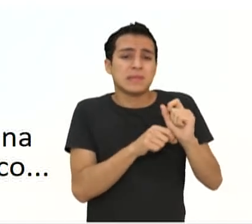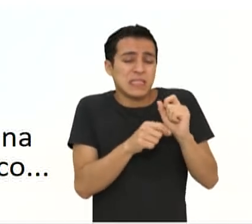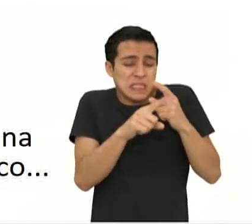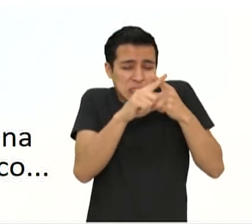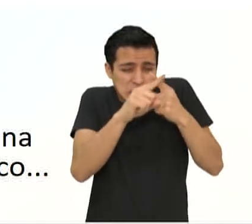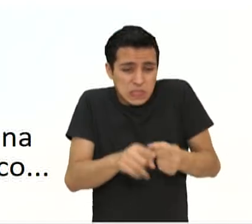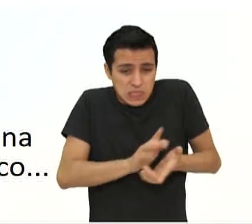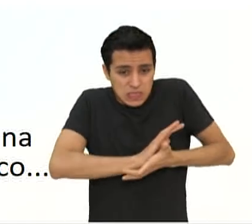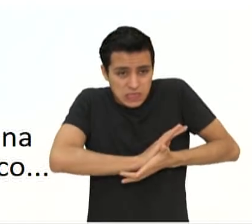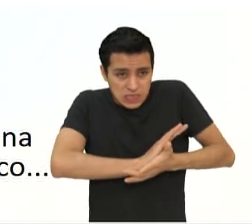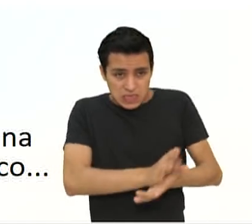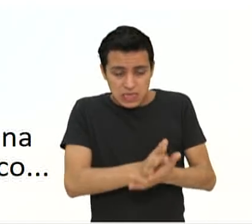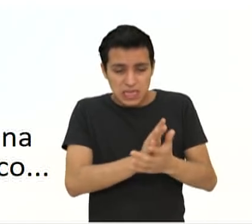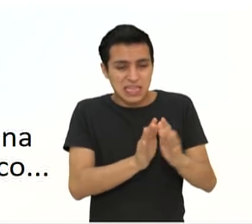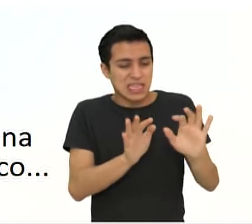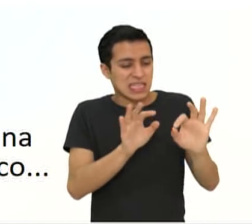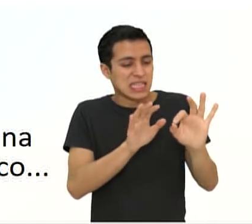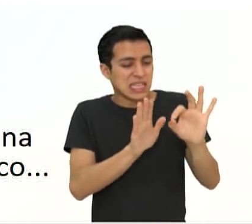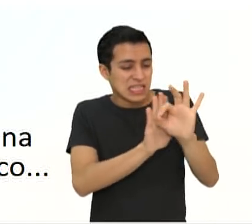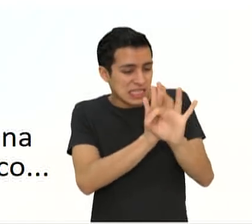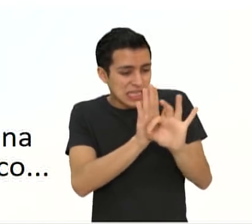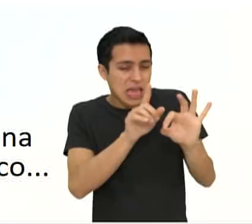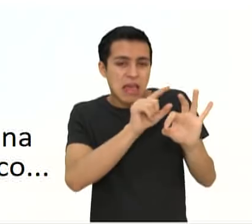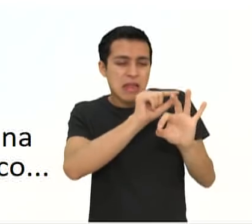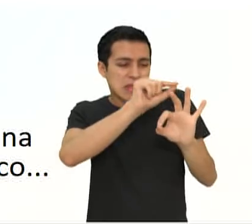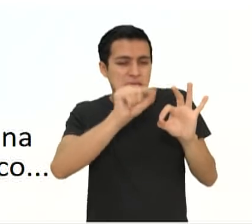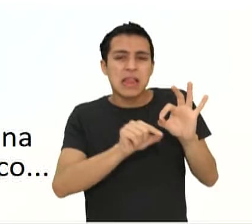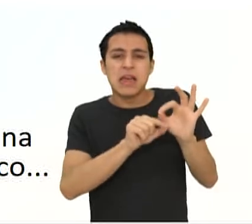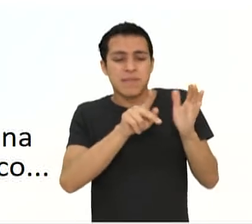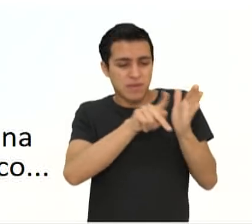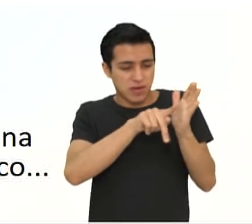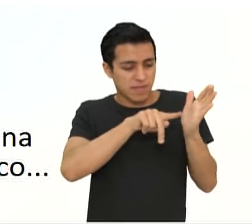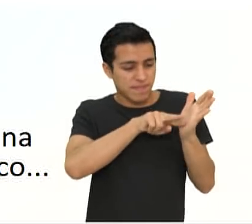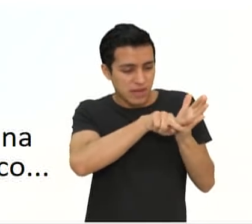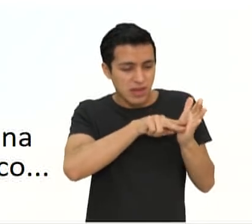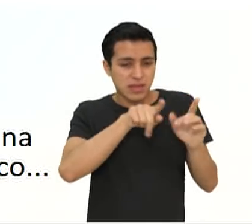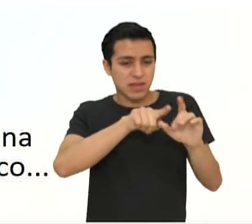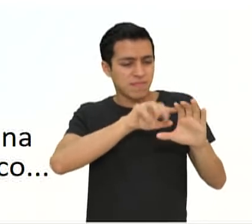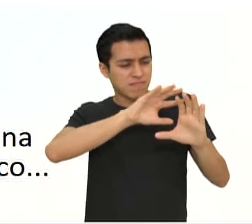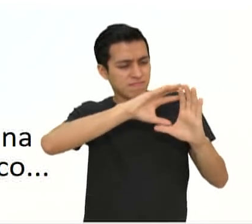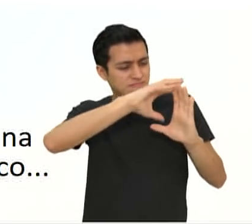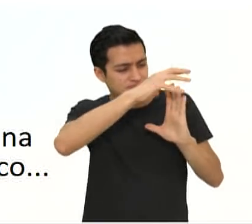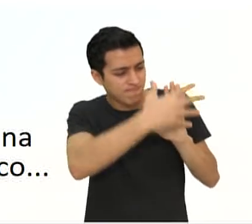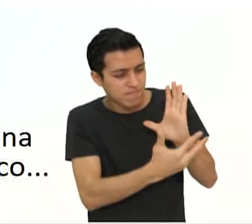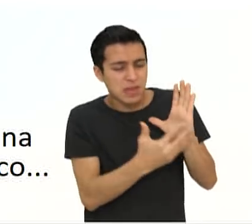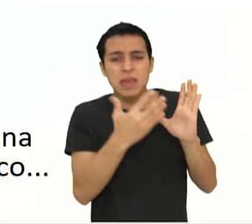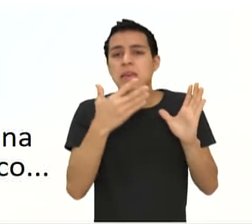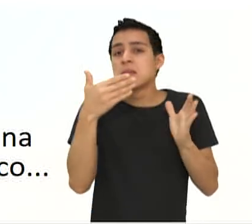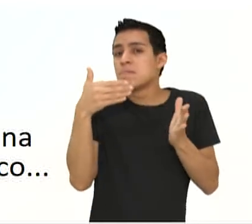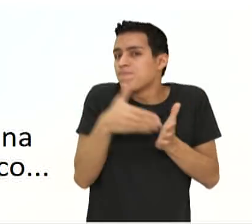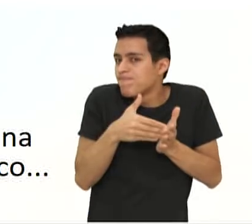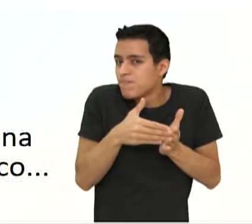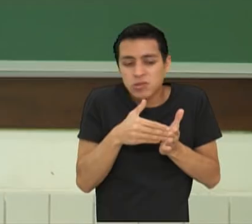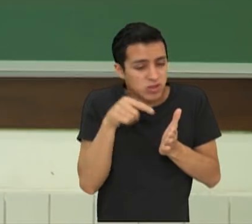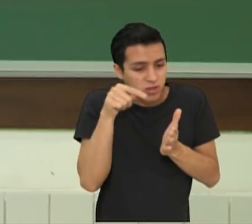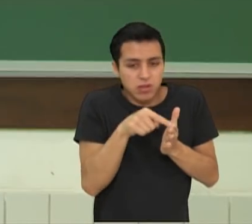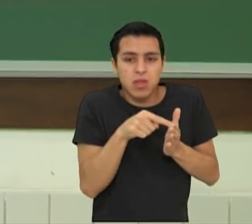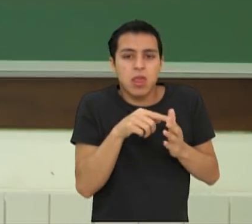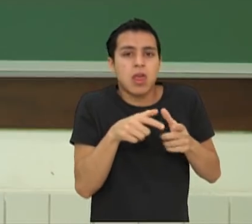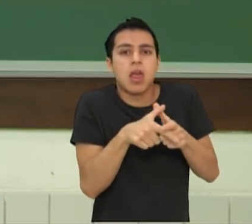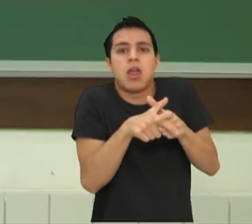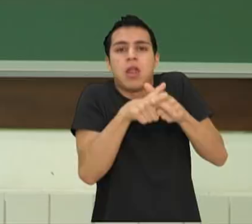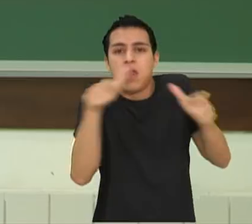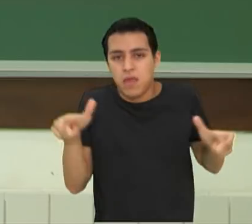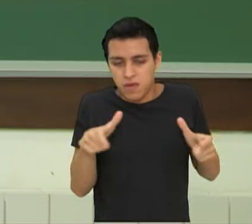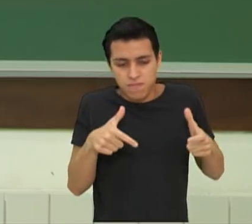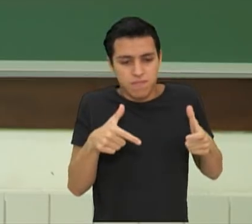atacam, destruindo a parede celular da bactéria, destruindo a membrana plasmática da bactéria, impedindo que essa bactéria se